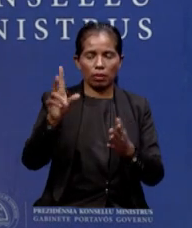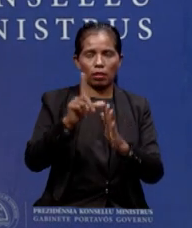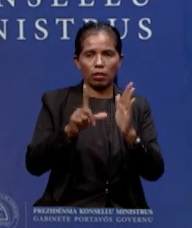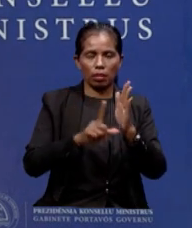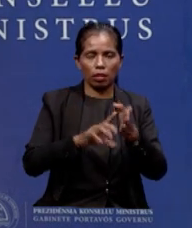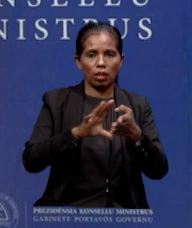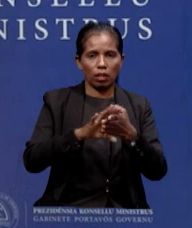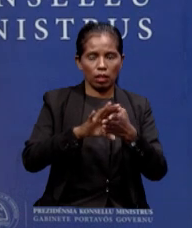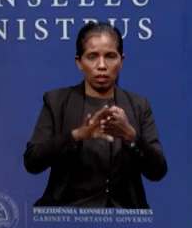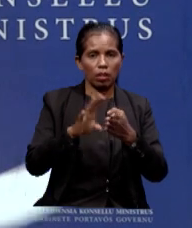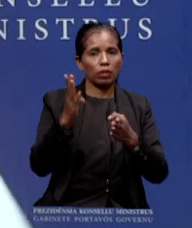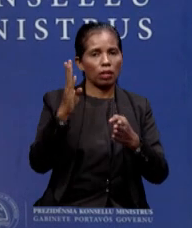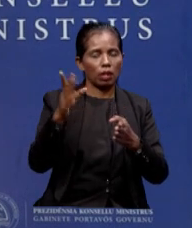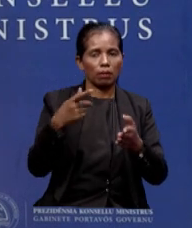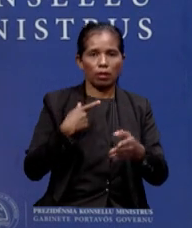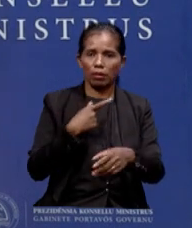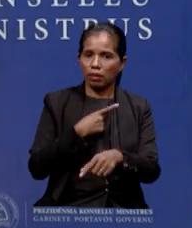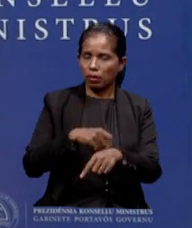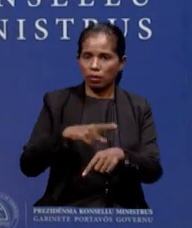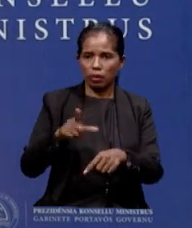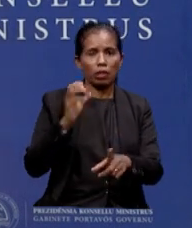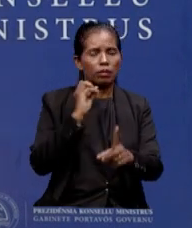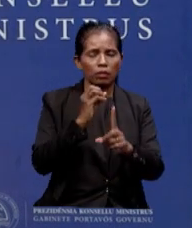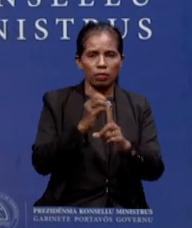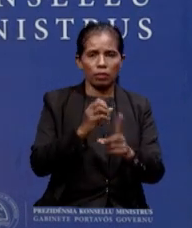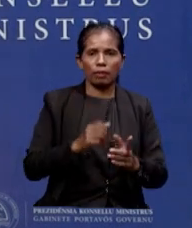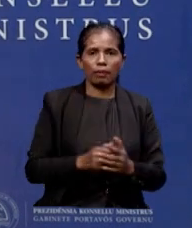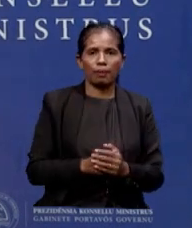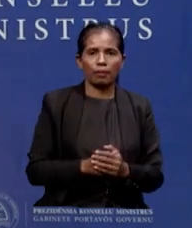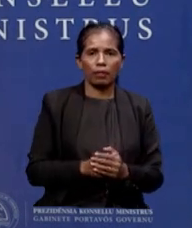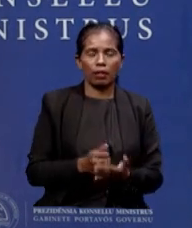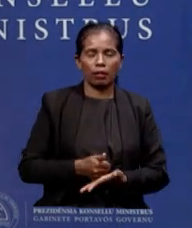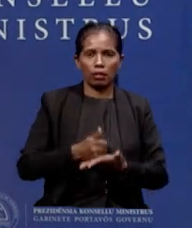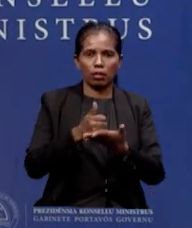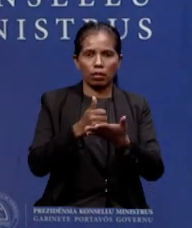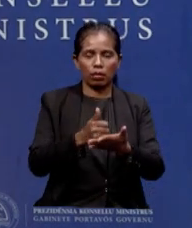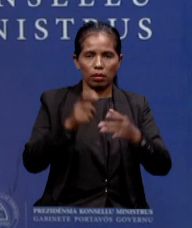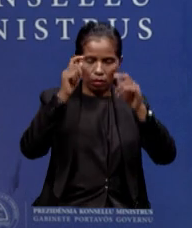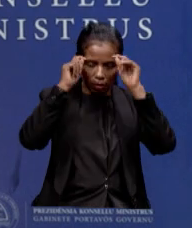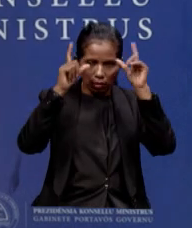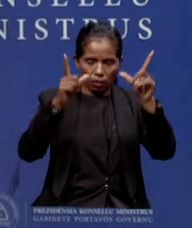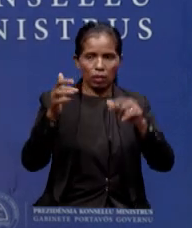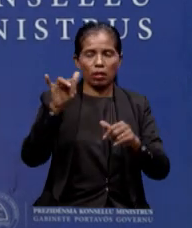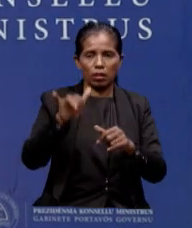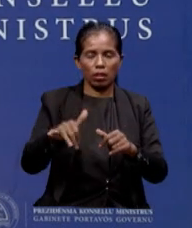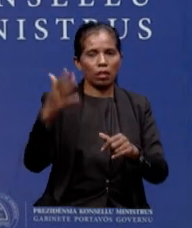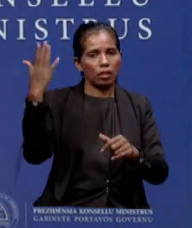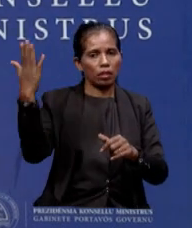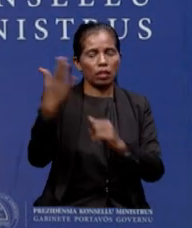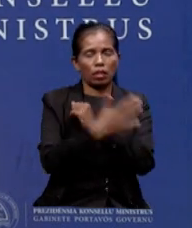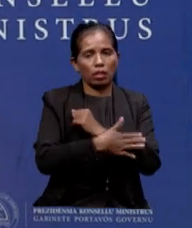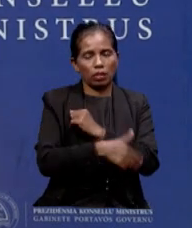para o Parlamento Nacional. E o objetivo é que facilite a cada timoruan ser reeleito, e que neve